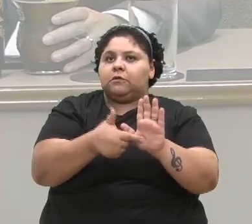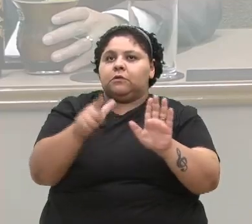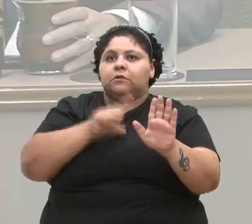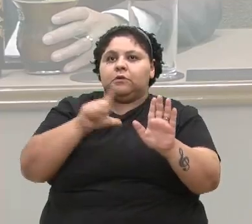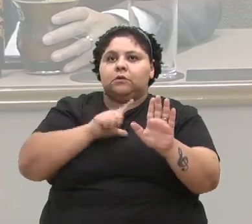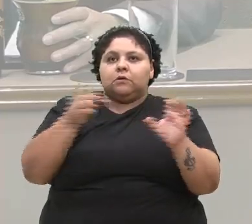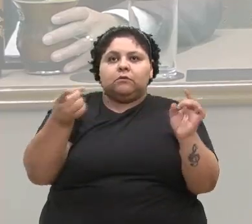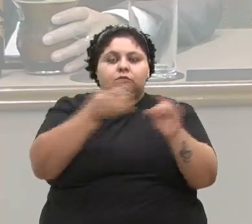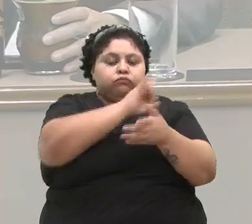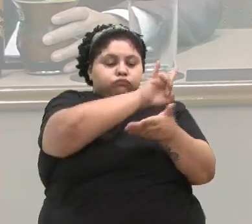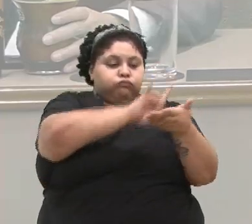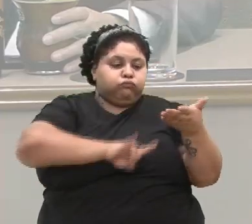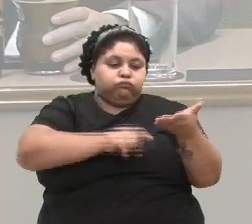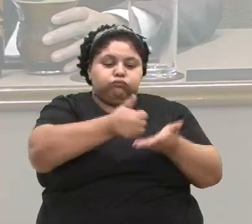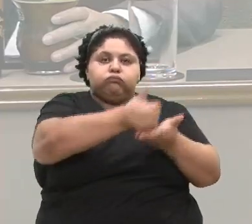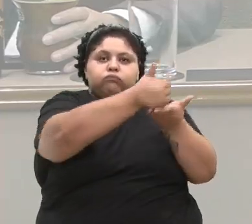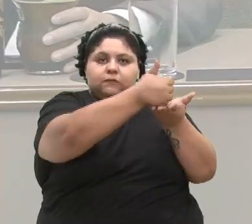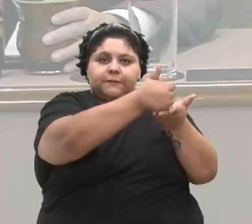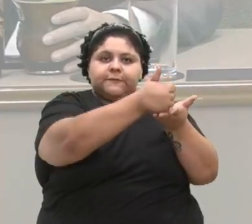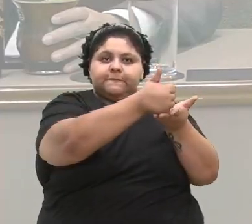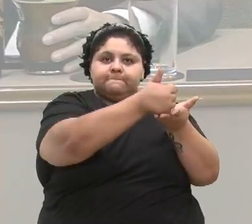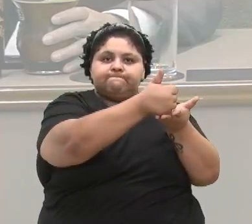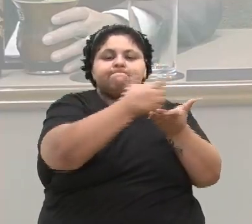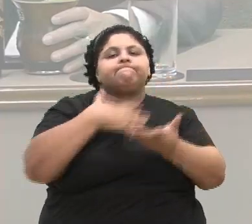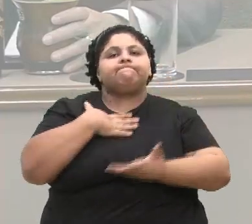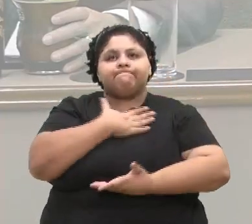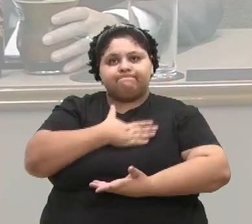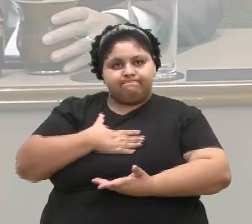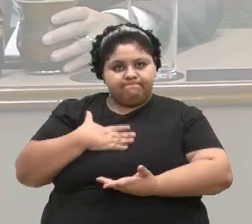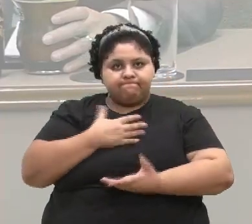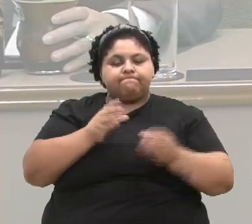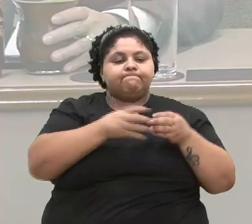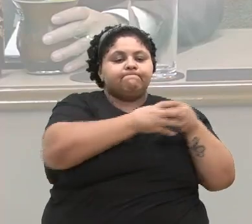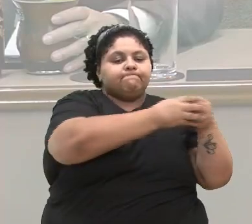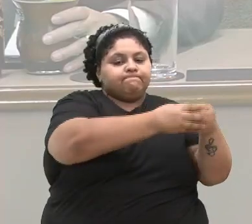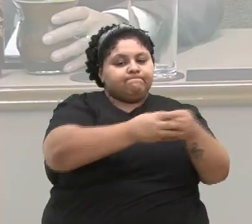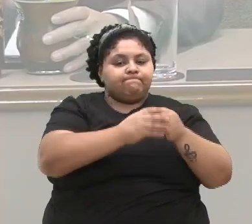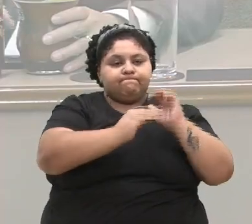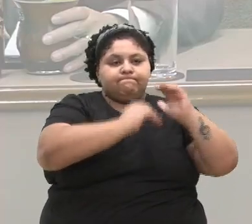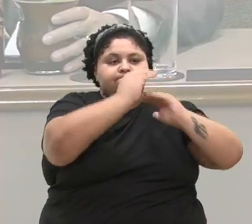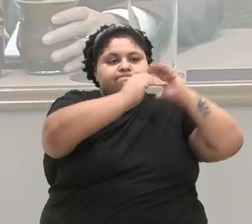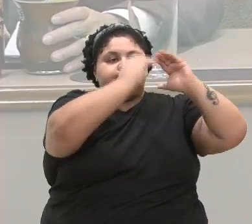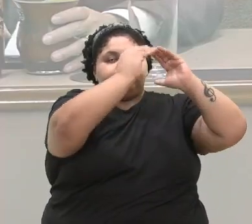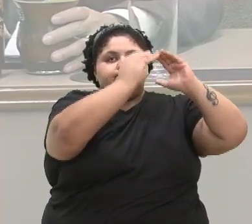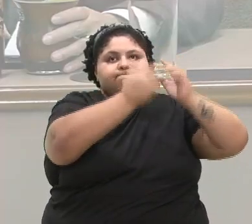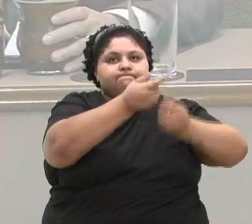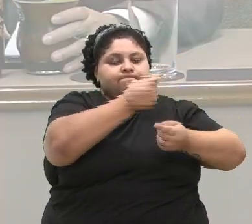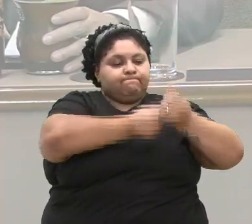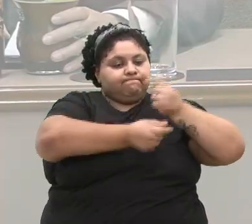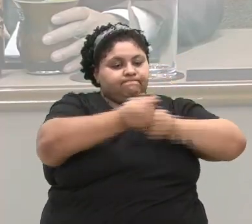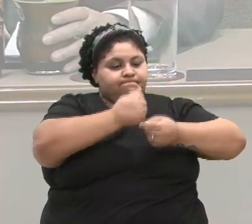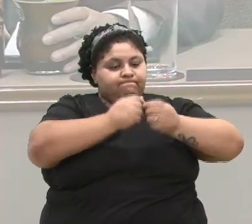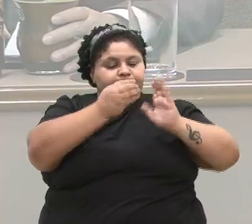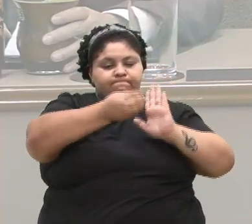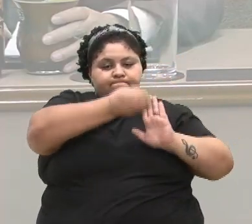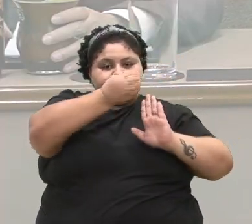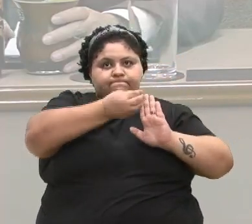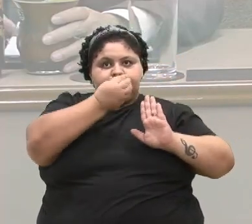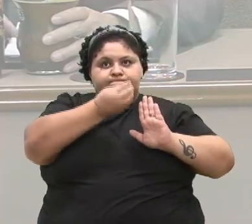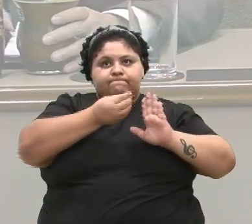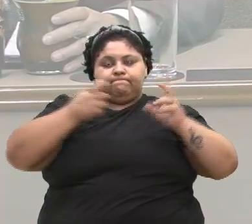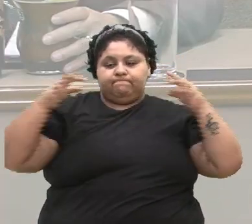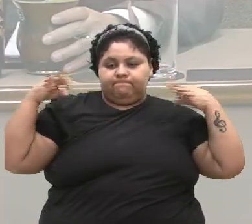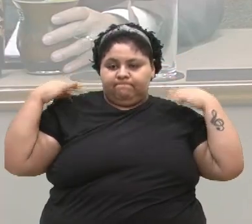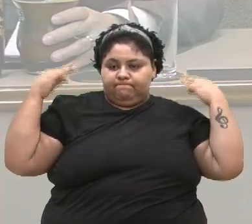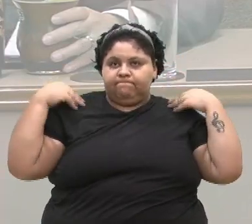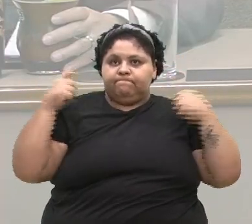de parecer favorável. Deste modo, esta Comissão de Desenvolvimento Econômico, Fiscalização, Controle Estelamento e Turismo, por seus integrantes,